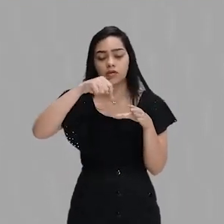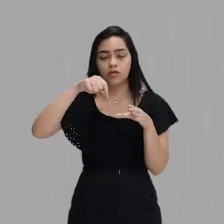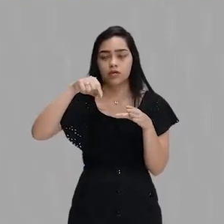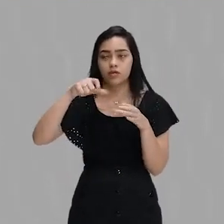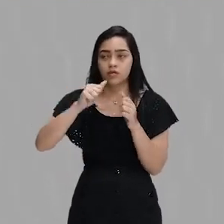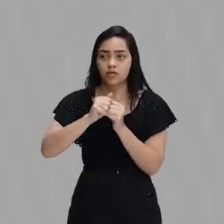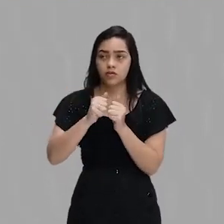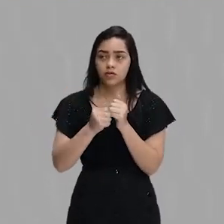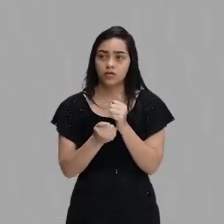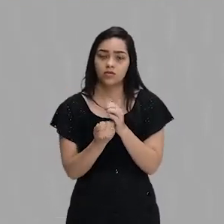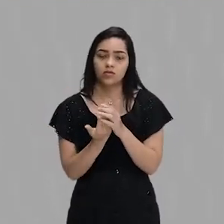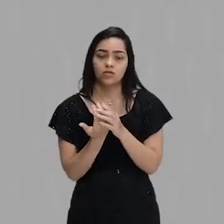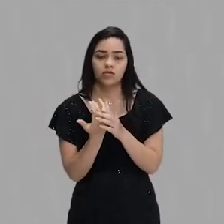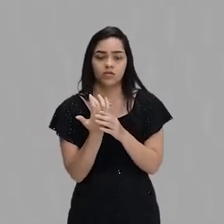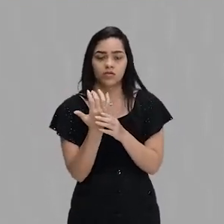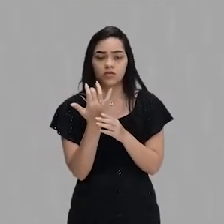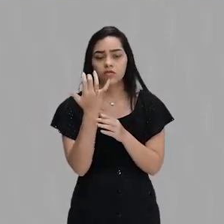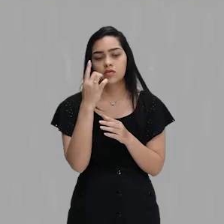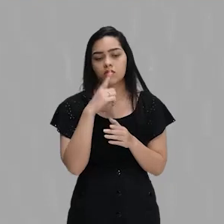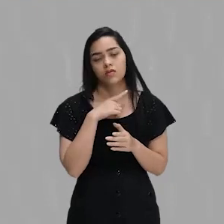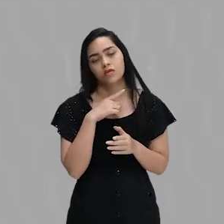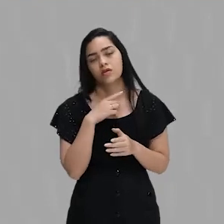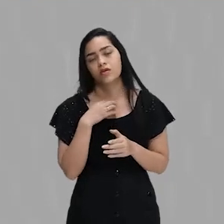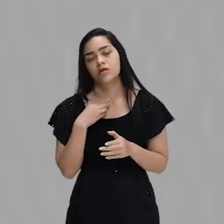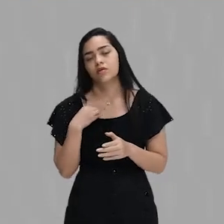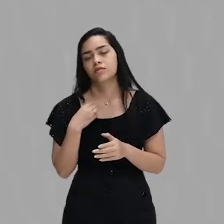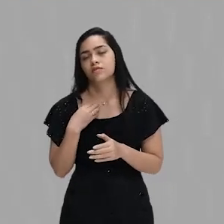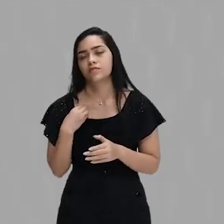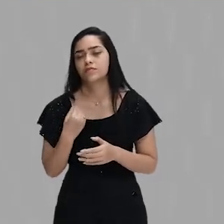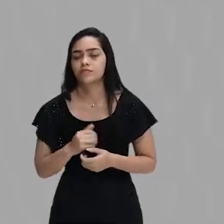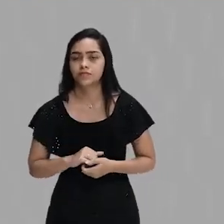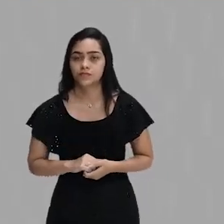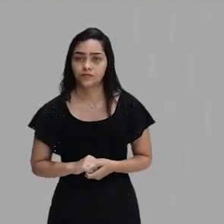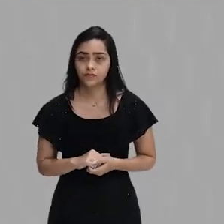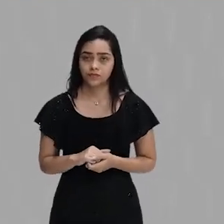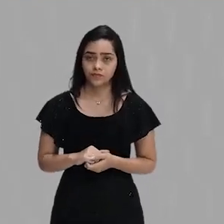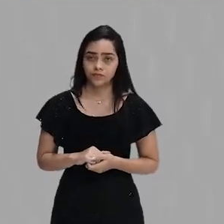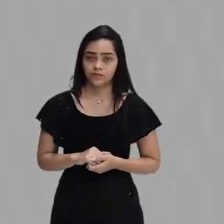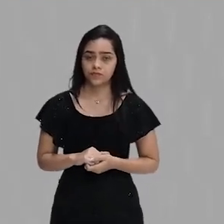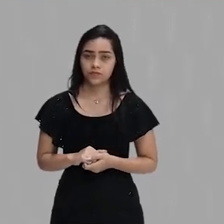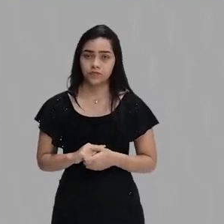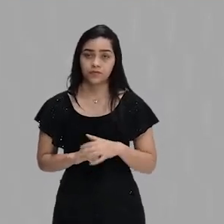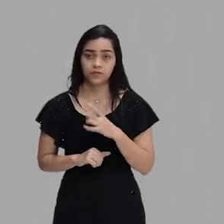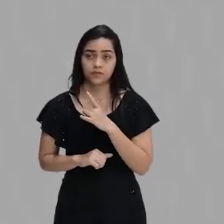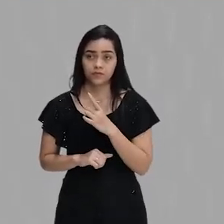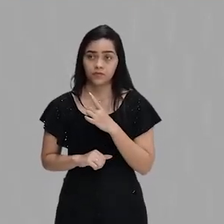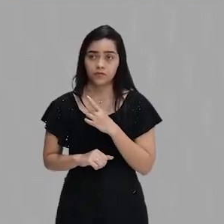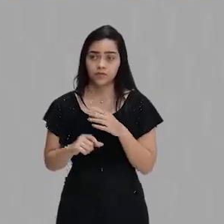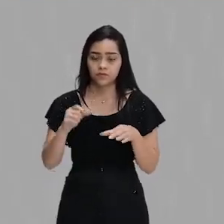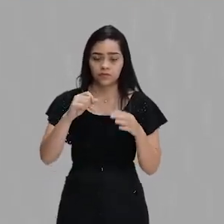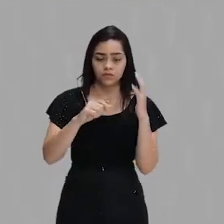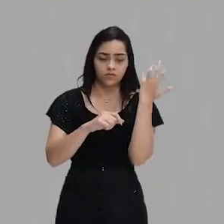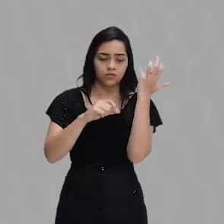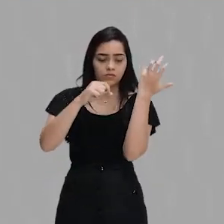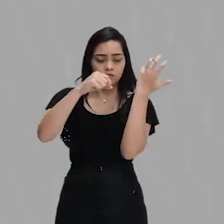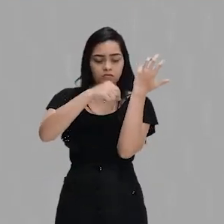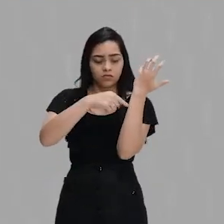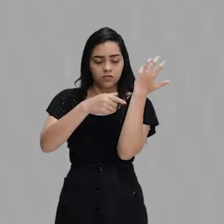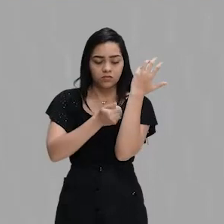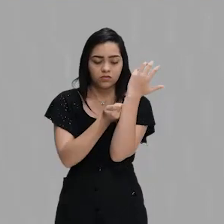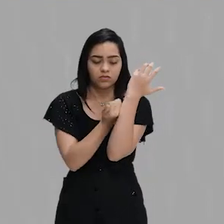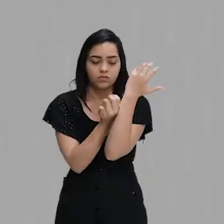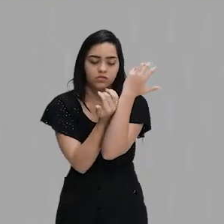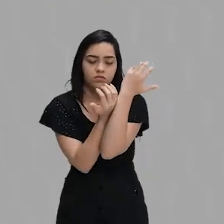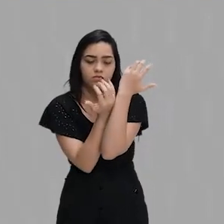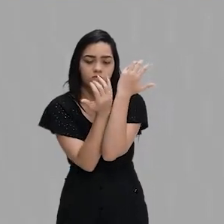delas, que são carregadas por pássaros, né? Elas terminam caindo ali no interior, perto de um tronco de uma árvore, e ela termina